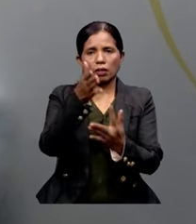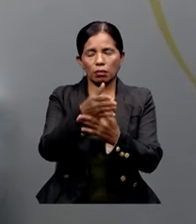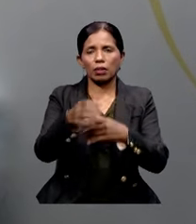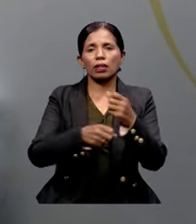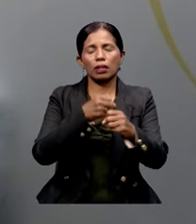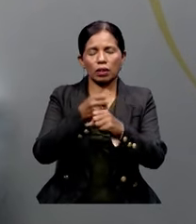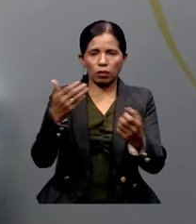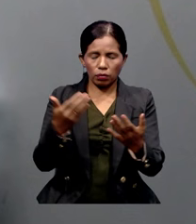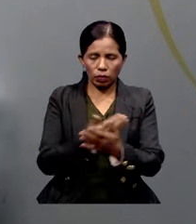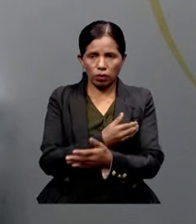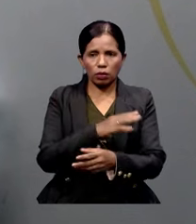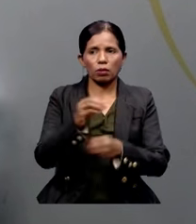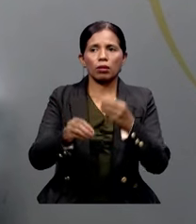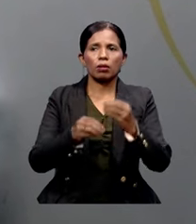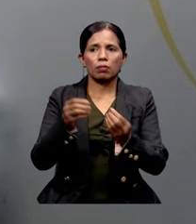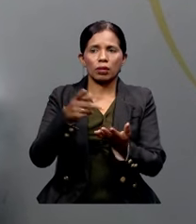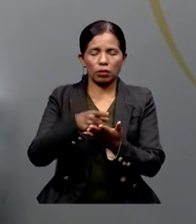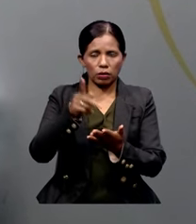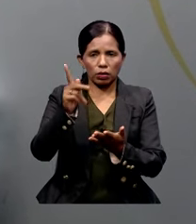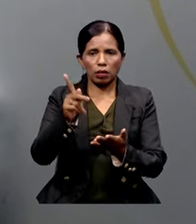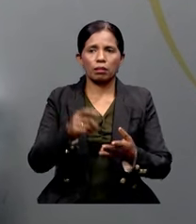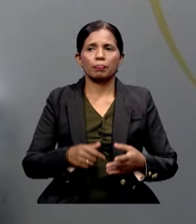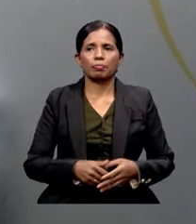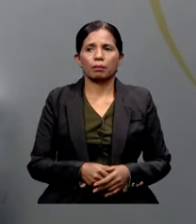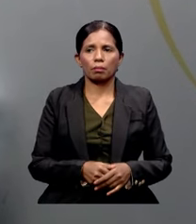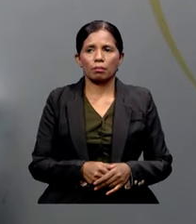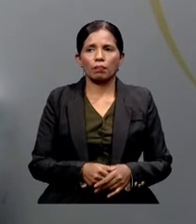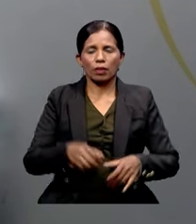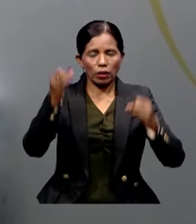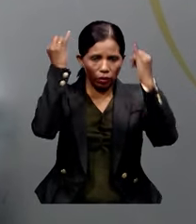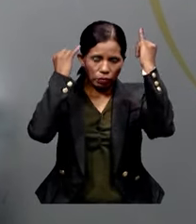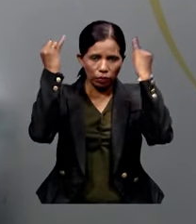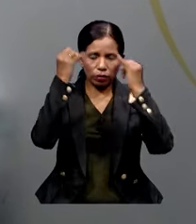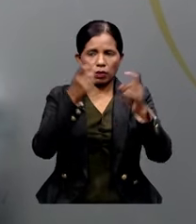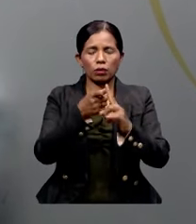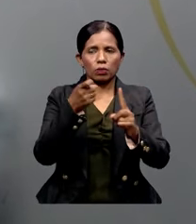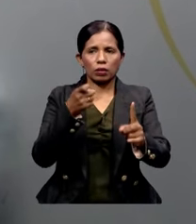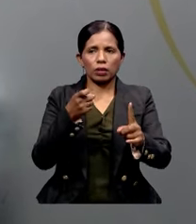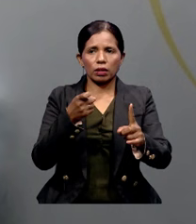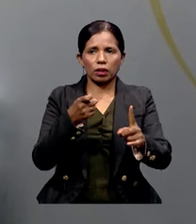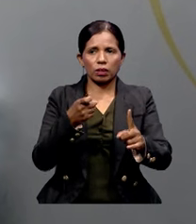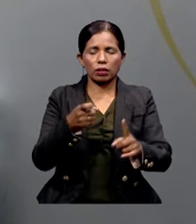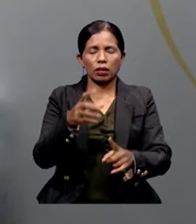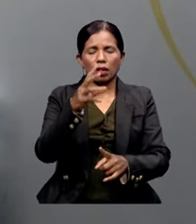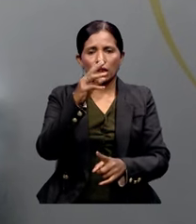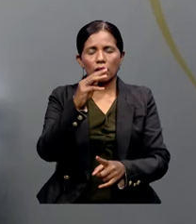apa pagamento? Pagamento informasi ang si parte MCN ni yang